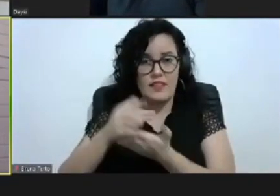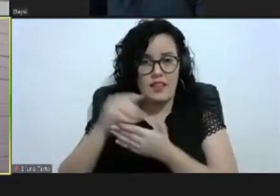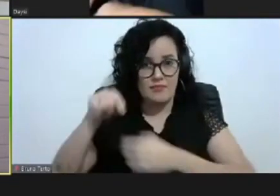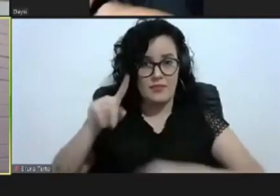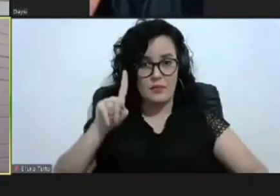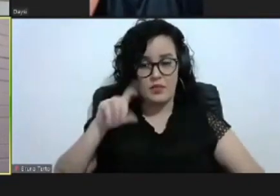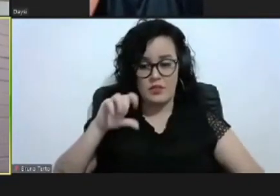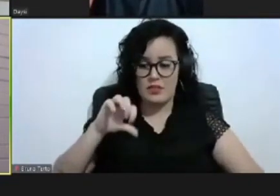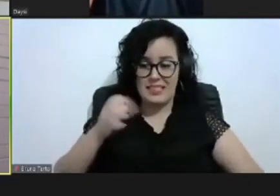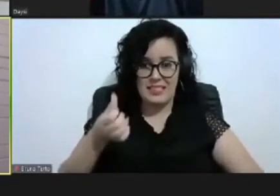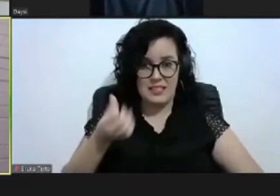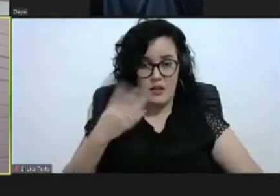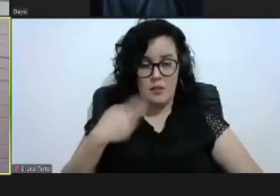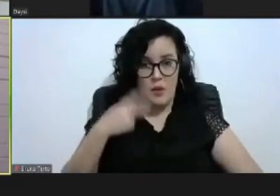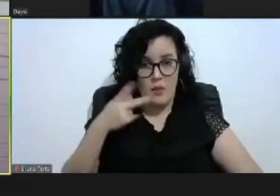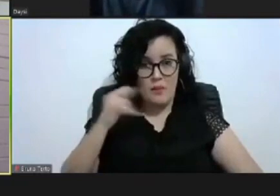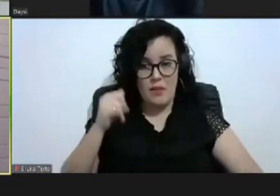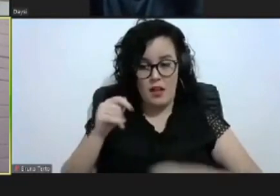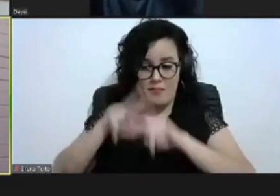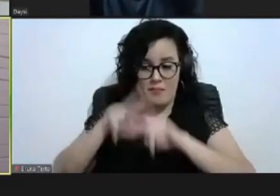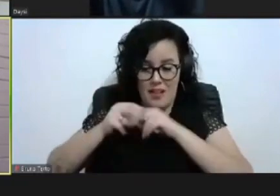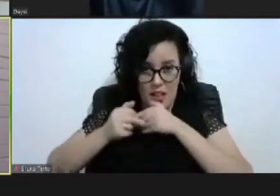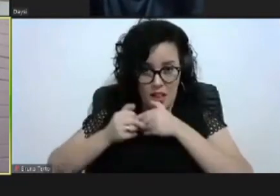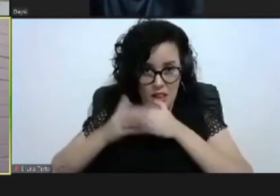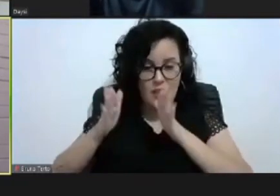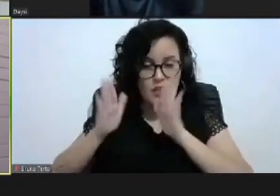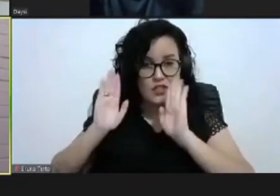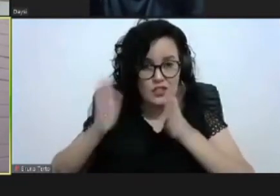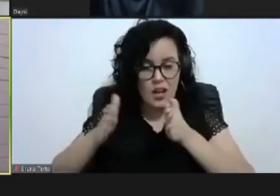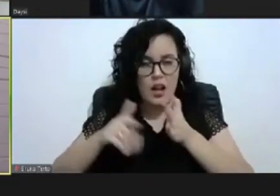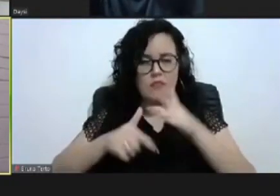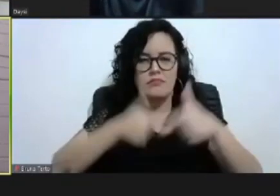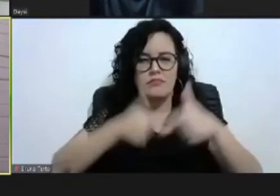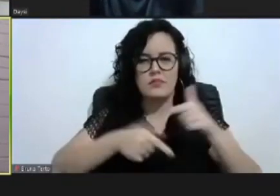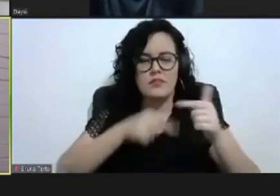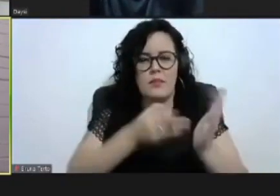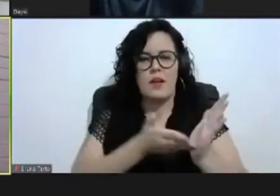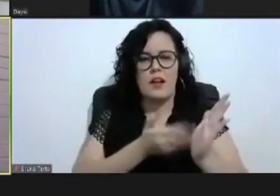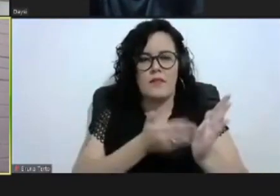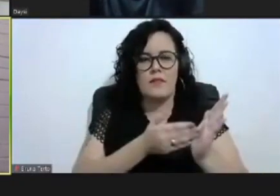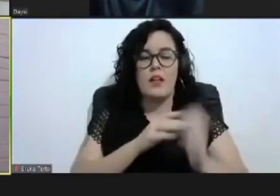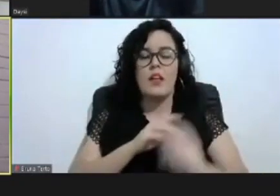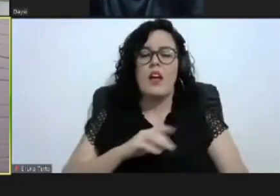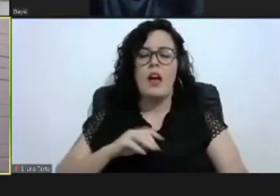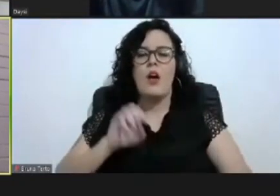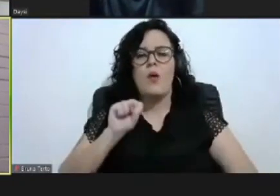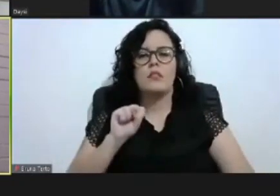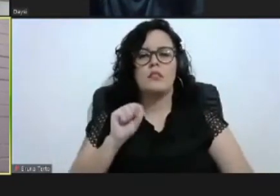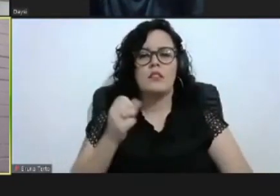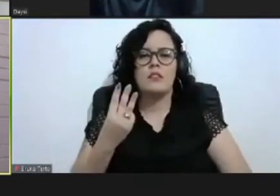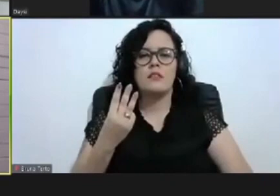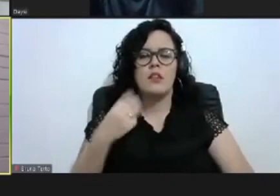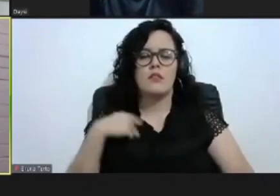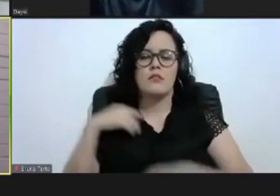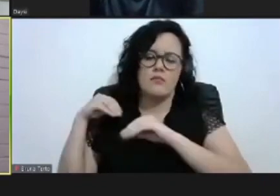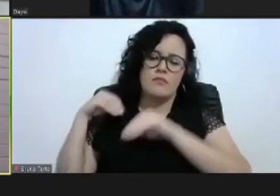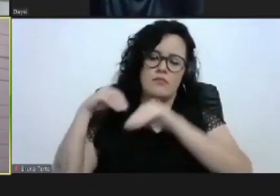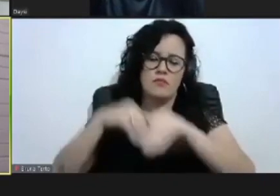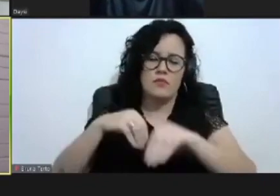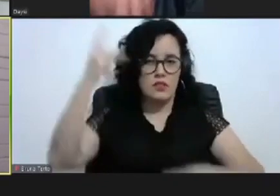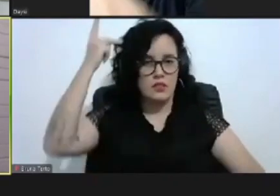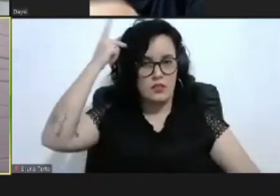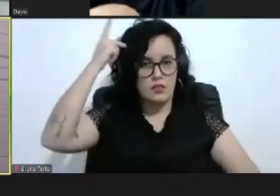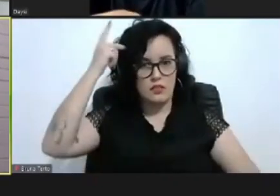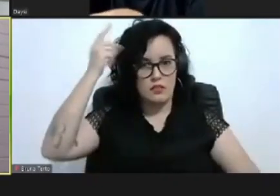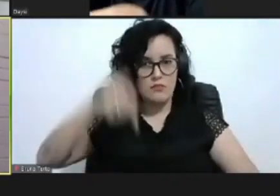sai da prisão, começa a trabalhar com livros. E em 83 eu me mudo para São Paulo. E mudo para São Paulo para vir trabalhar com genética. Eu era